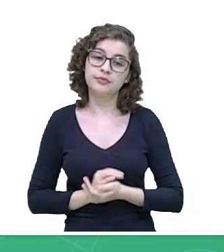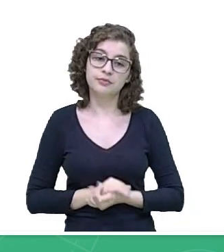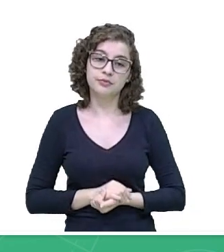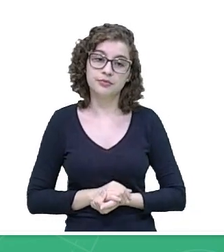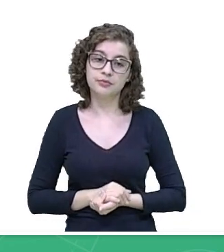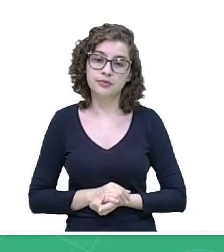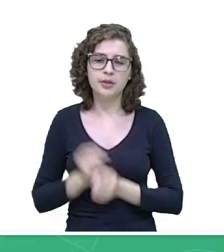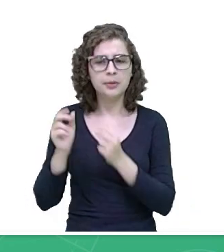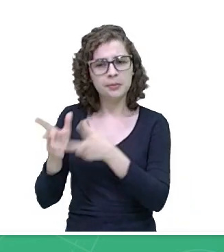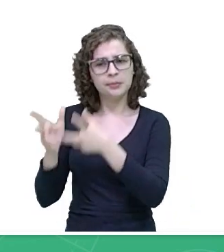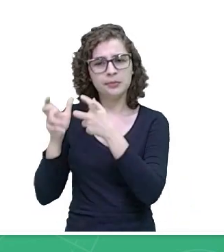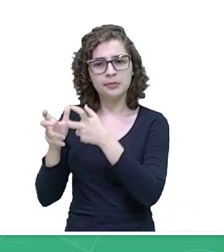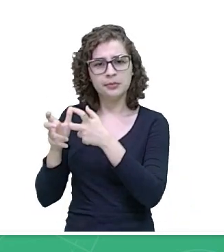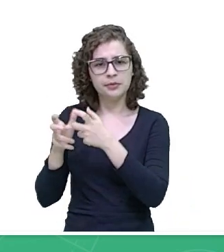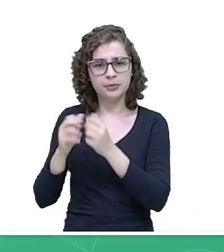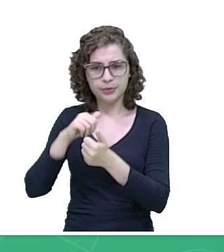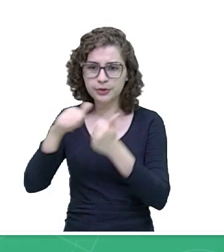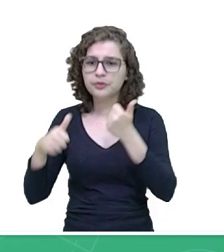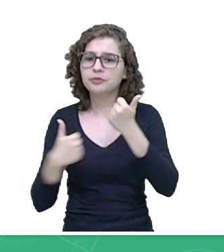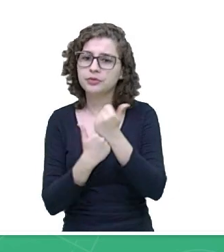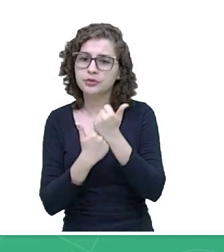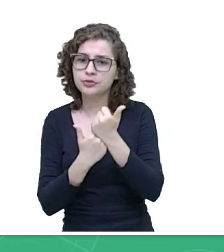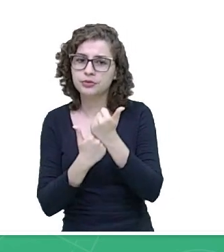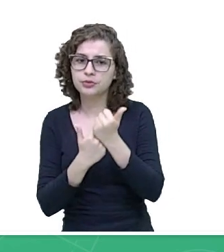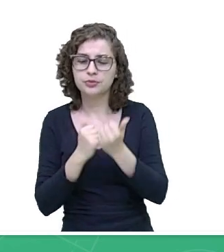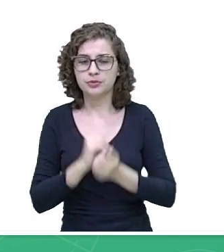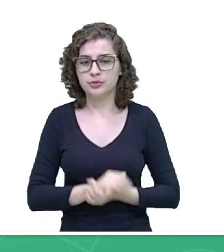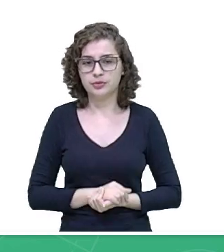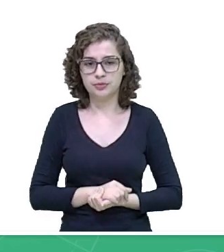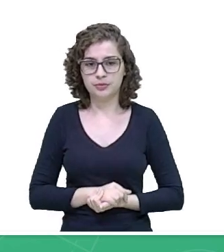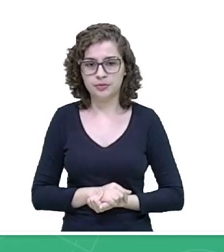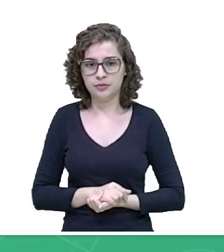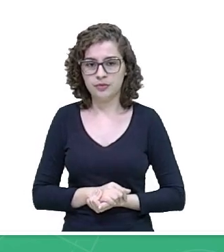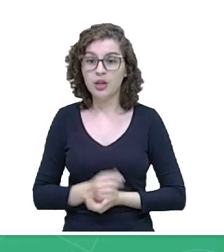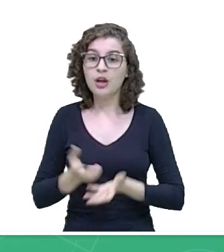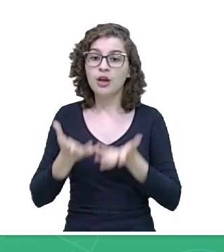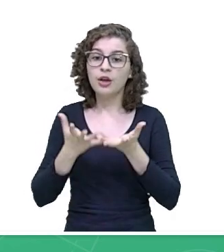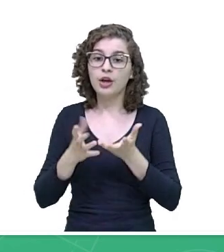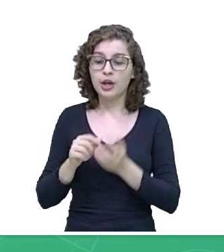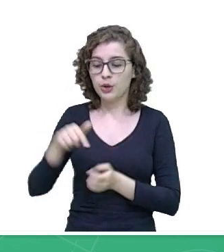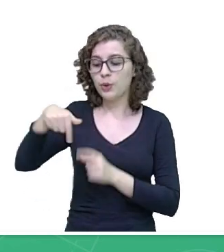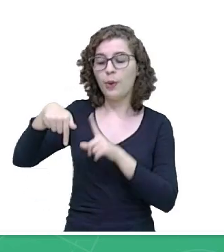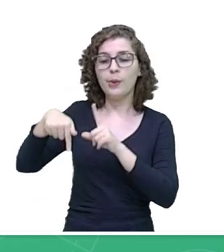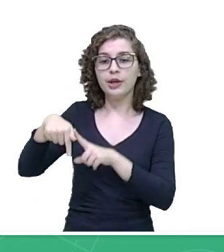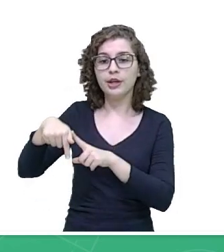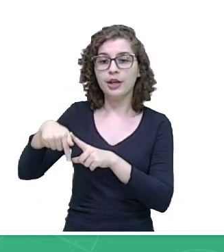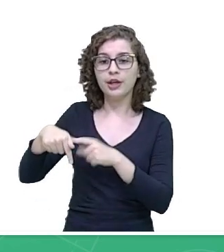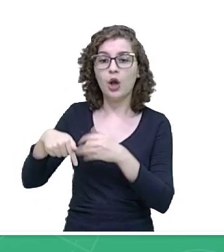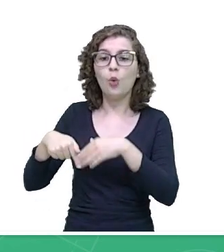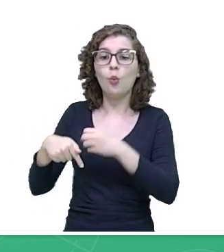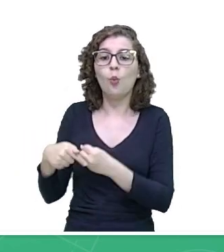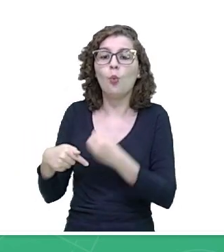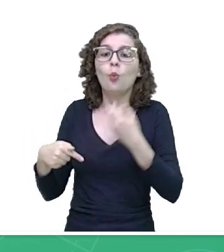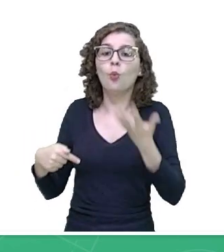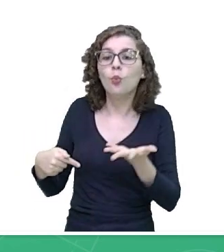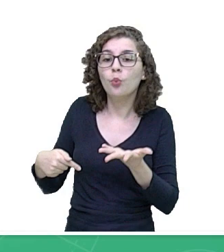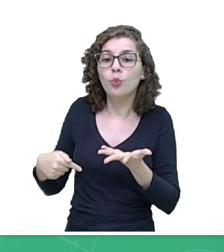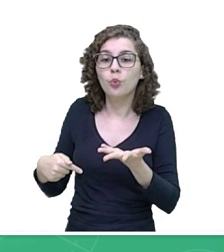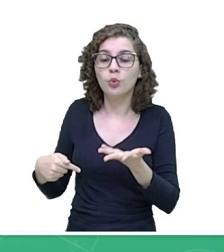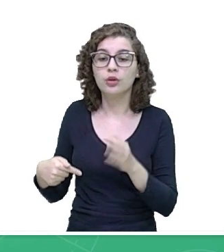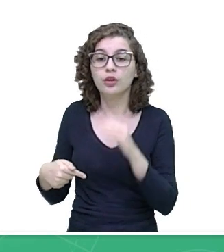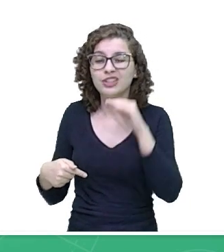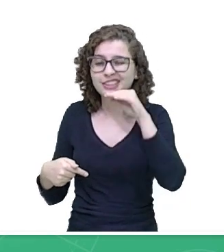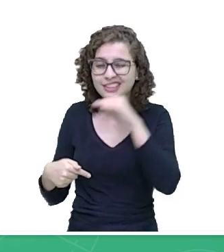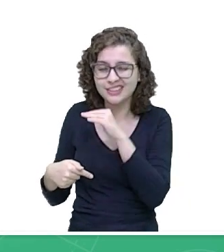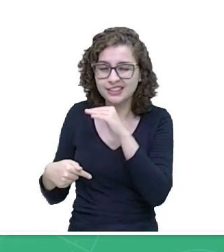Então, veja, foi feita aqui a substituição. Nós queremos achar o valor de Q, que é a quantidade de calor, e a massa foi colocada aqui,